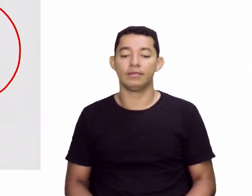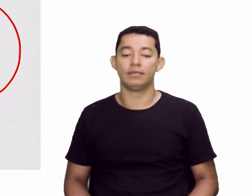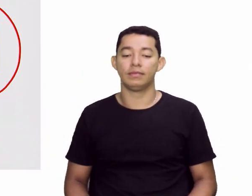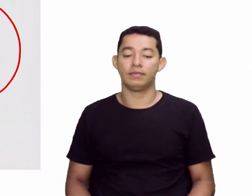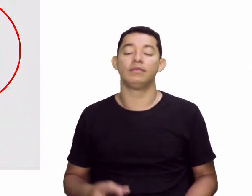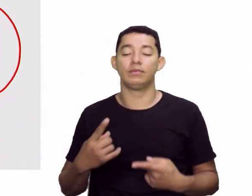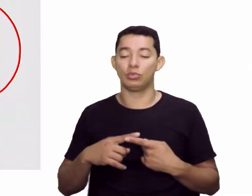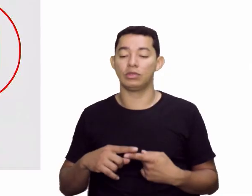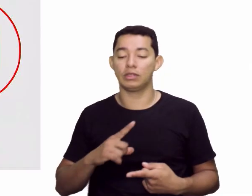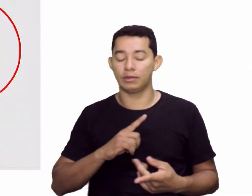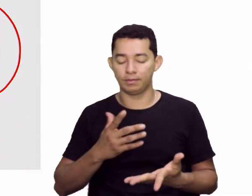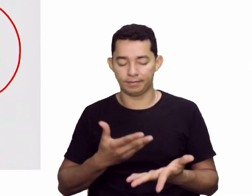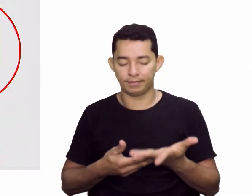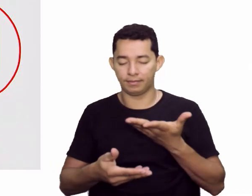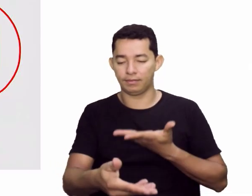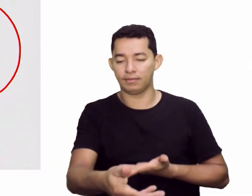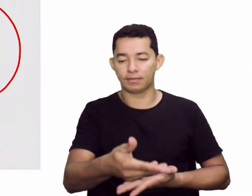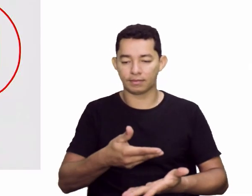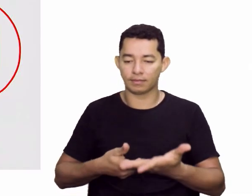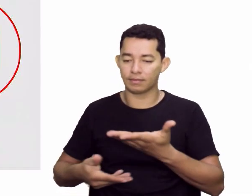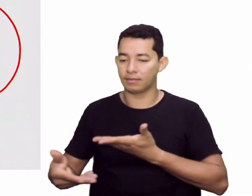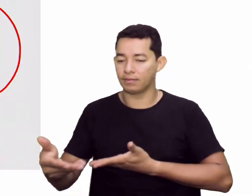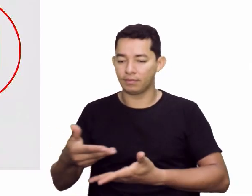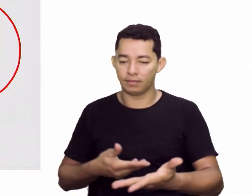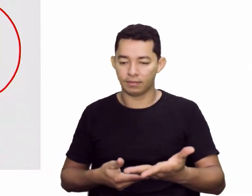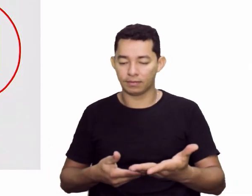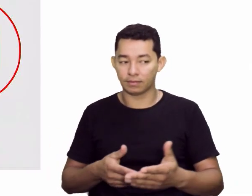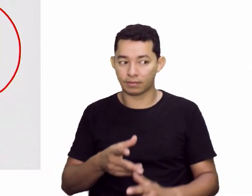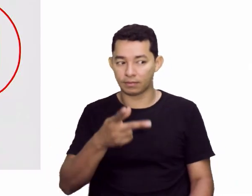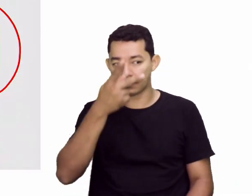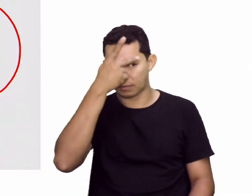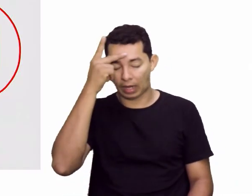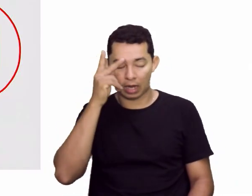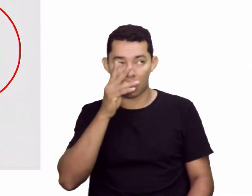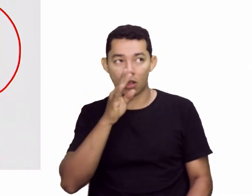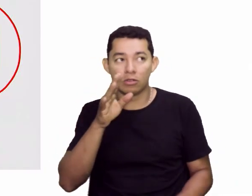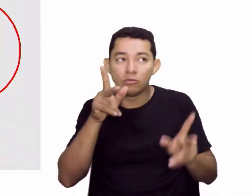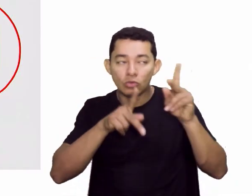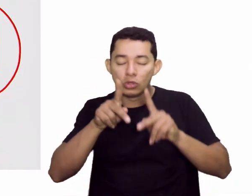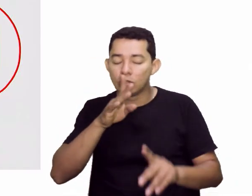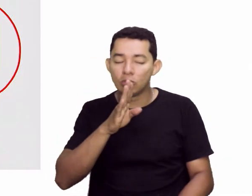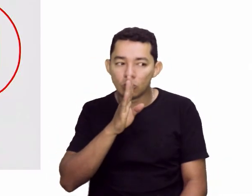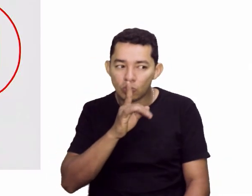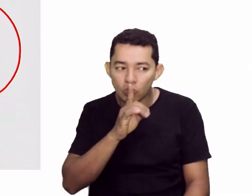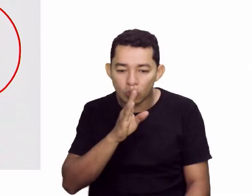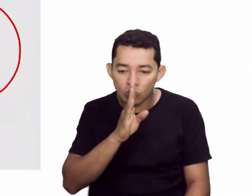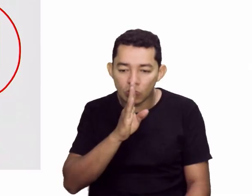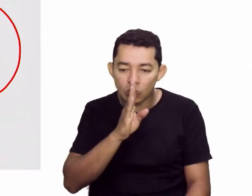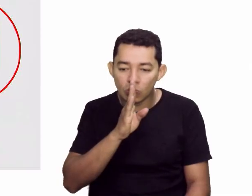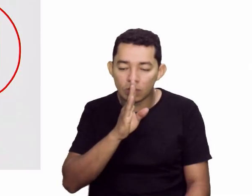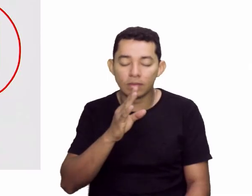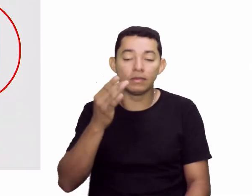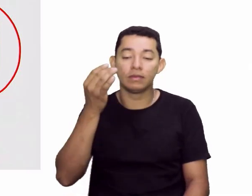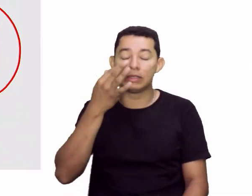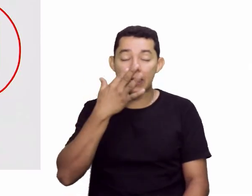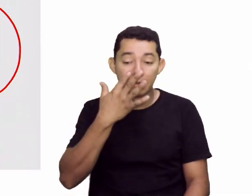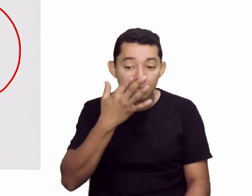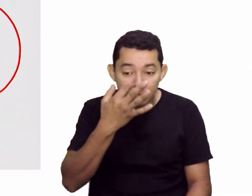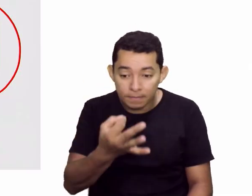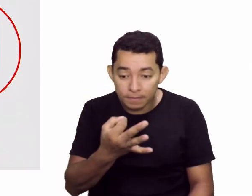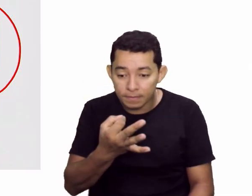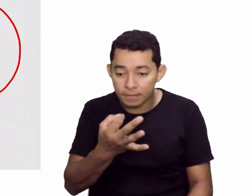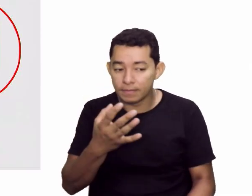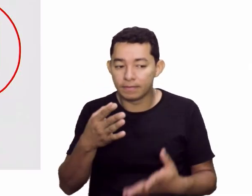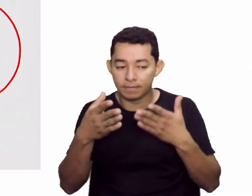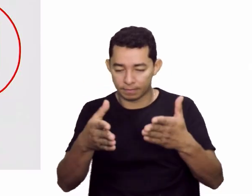acontece uma relação viva. As pessoas ficam em silêncio para ver o que os personagens estão falando. E aí,